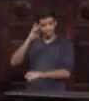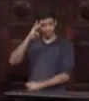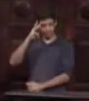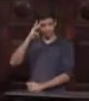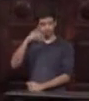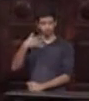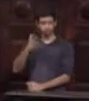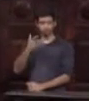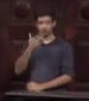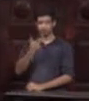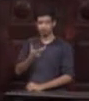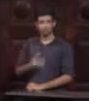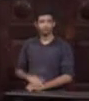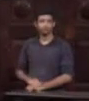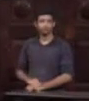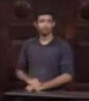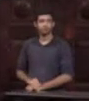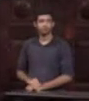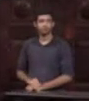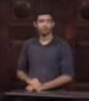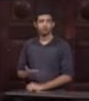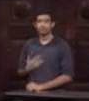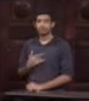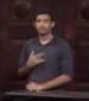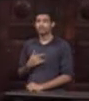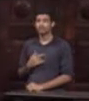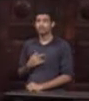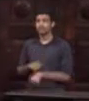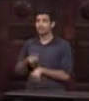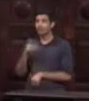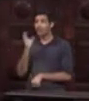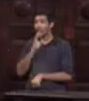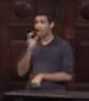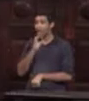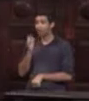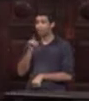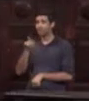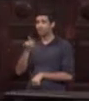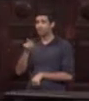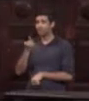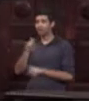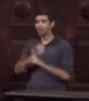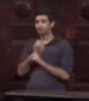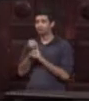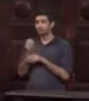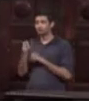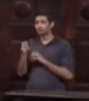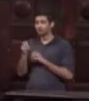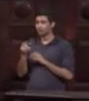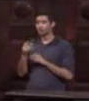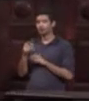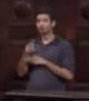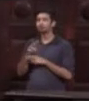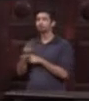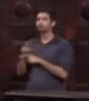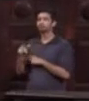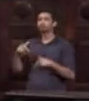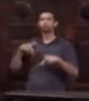aqui, e ele foi socorrido pelos agentes da socioeducação que fazia ronda naquela